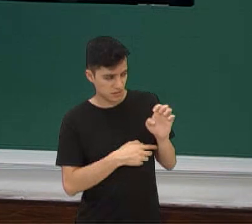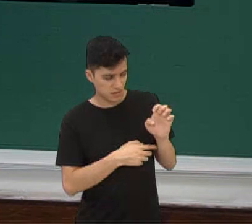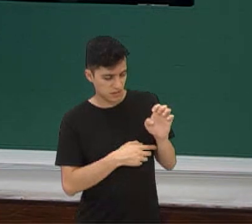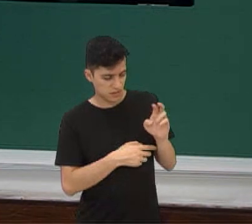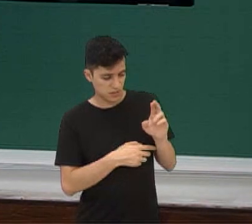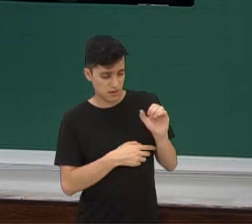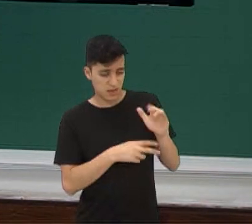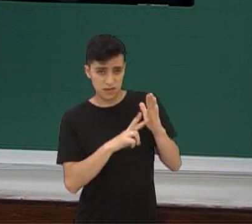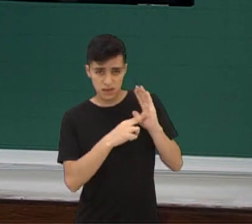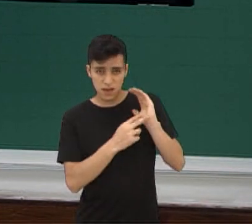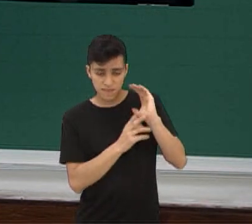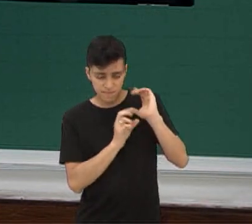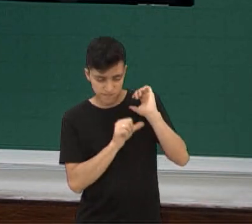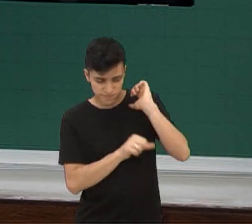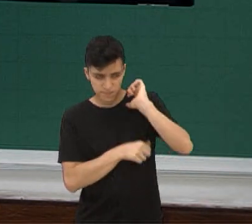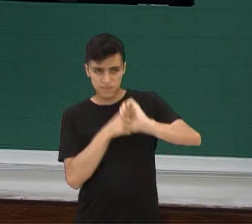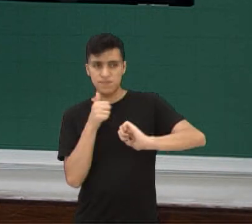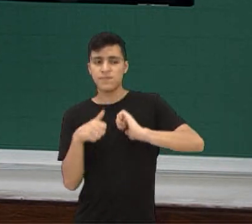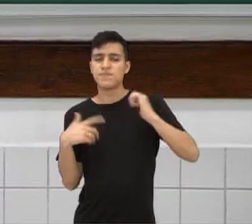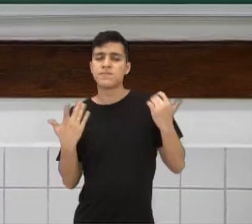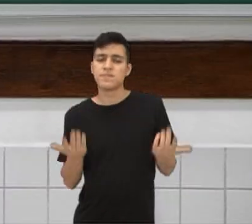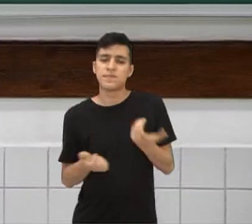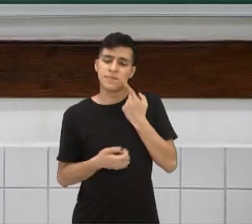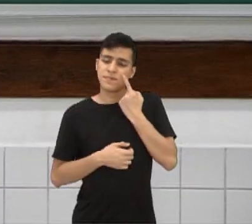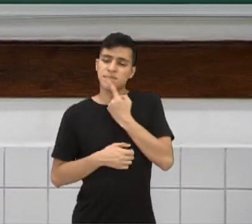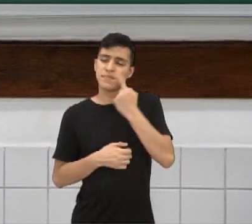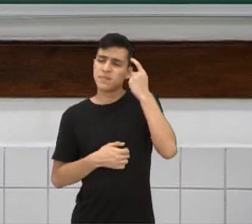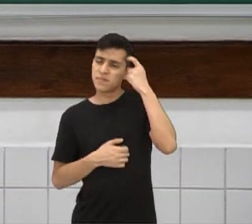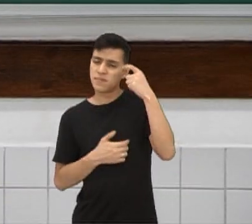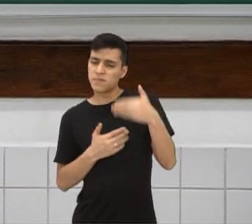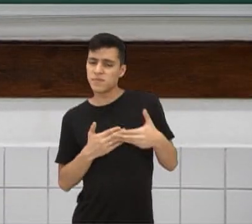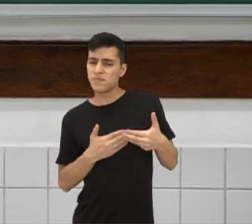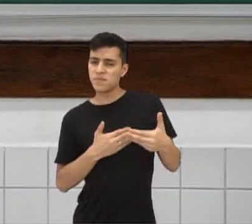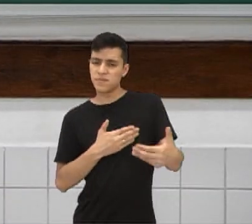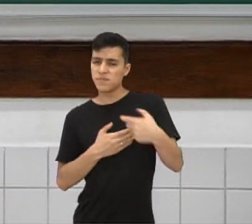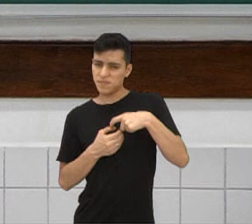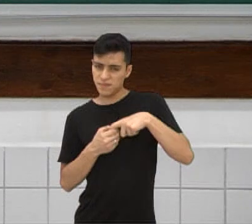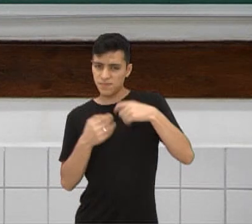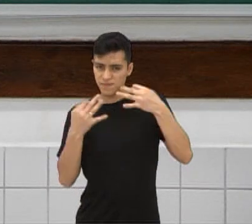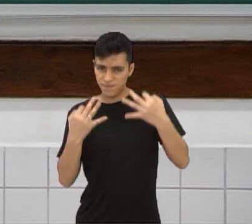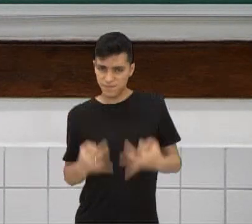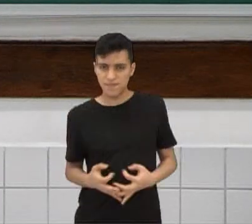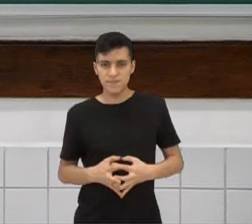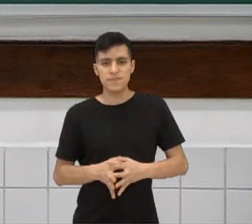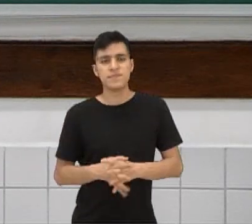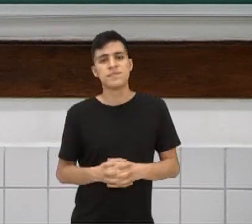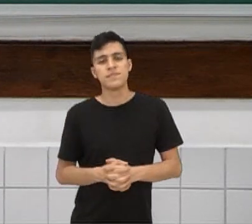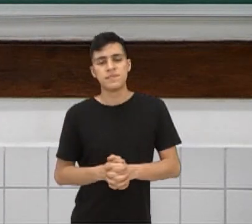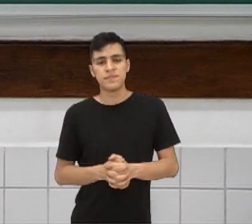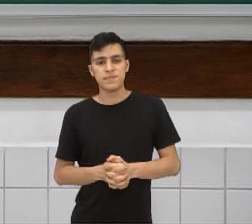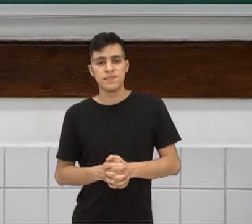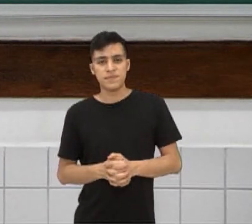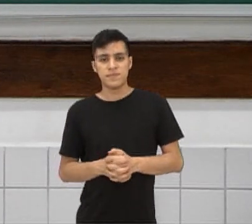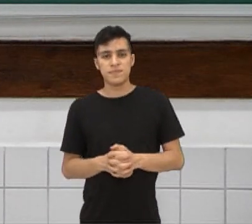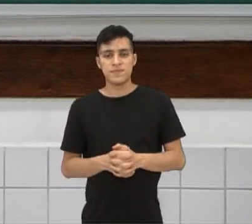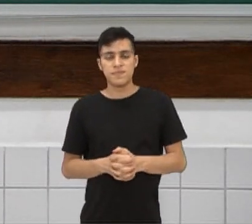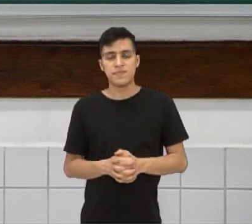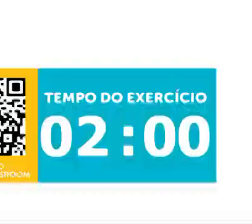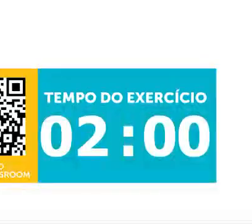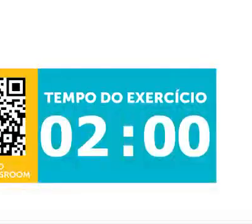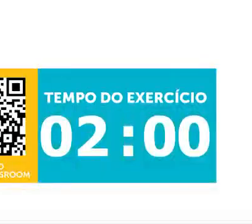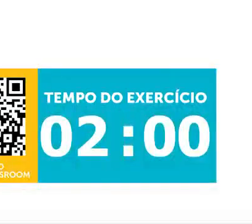indica metamorfose? A ver, então, pensem um pouco e marquem verdadeiro ou falso em cada uma das